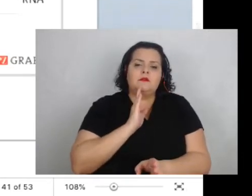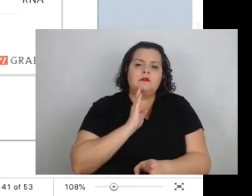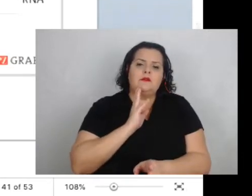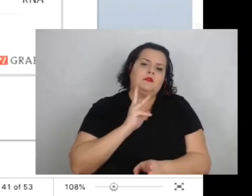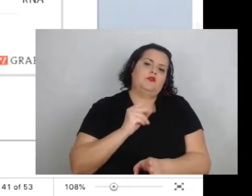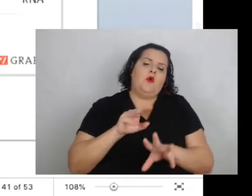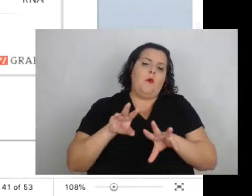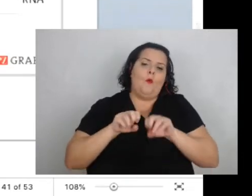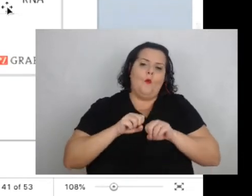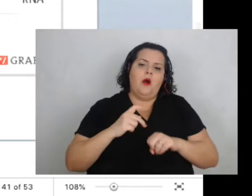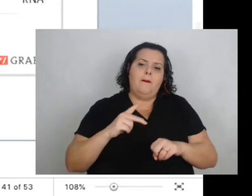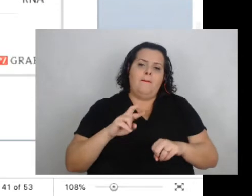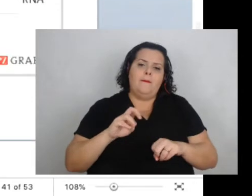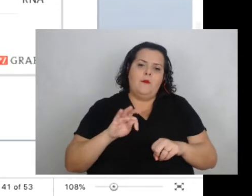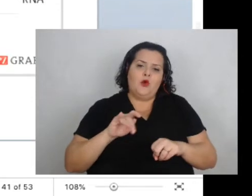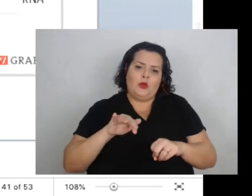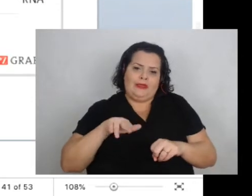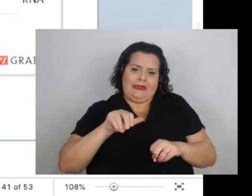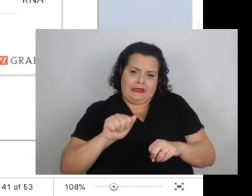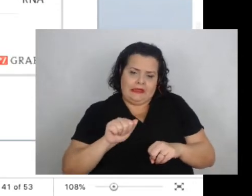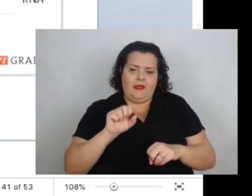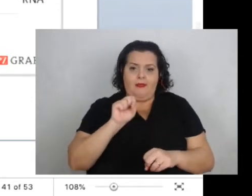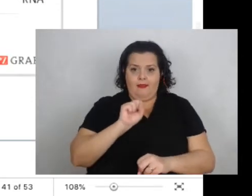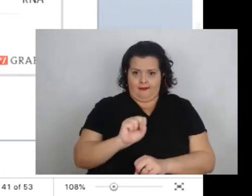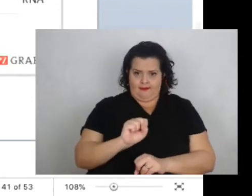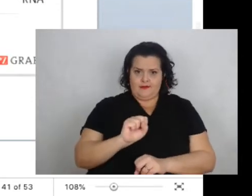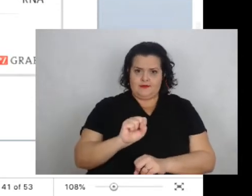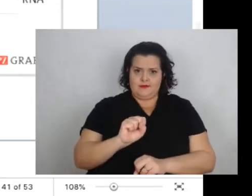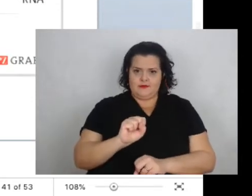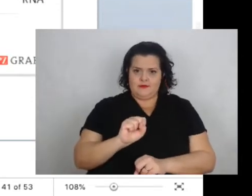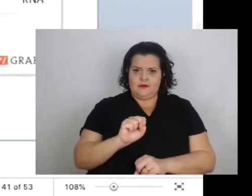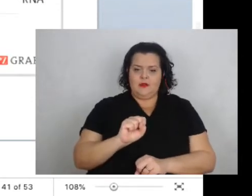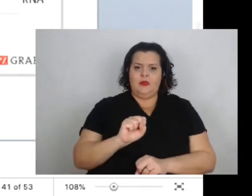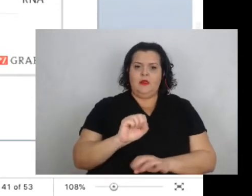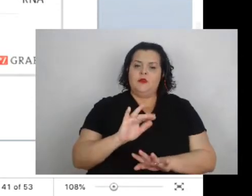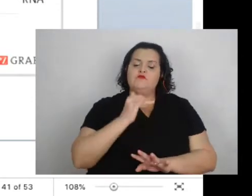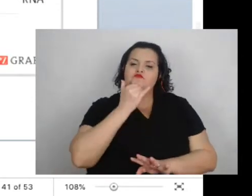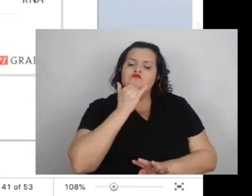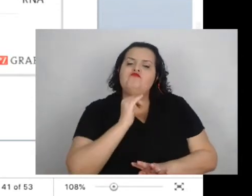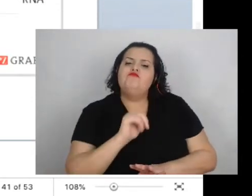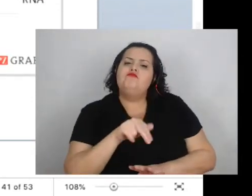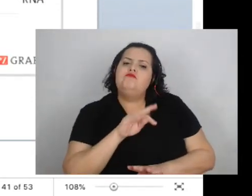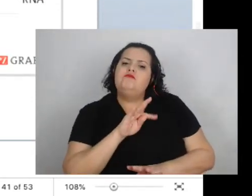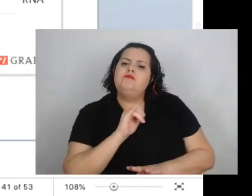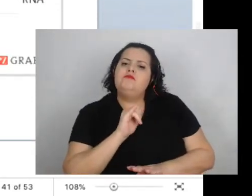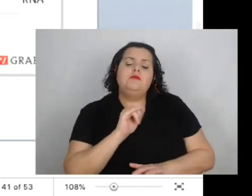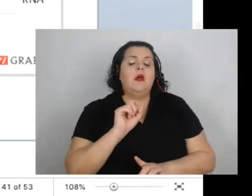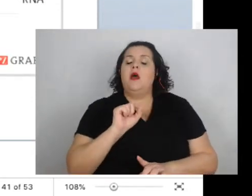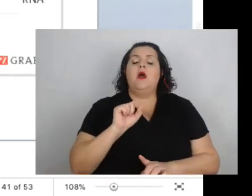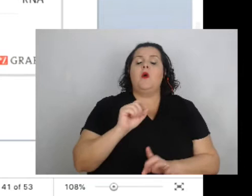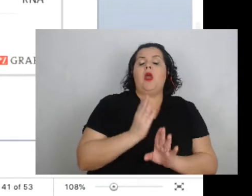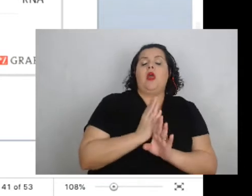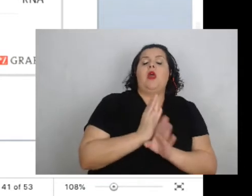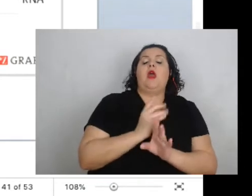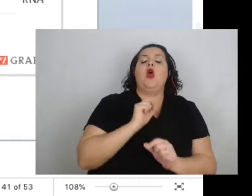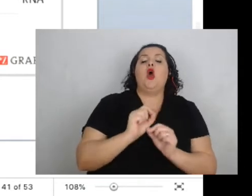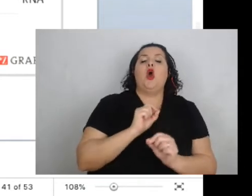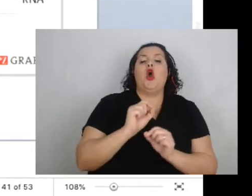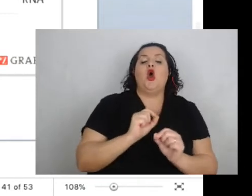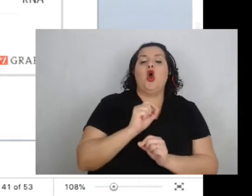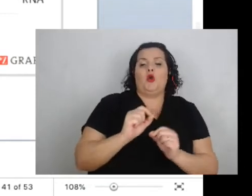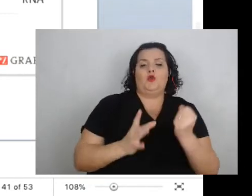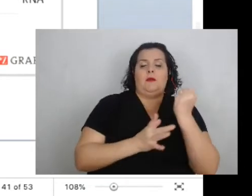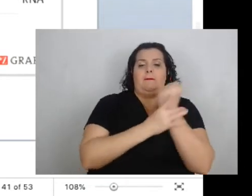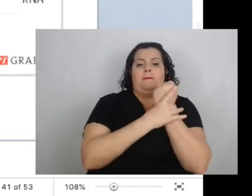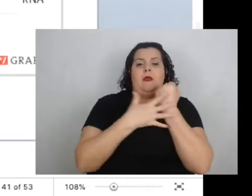proteína S, como anticorpos contra a proteína S ou